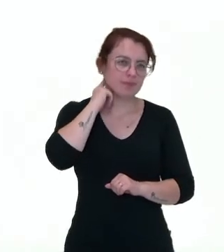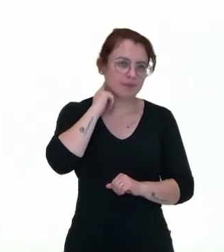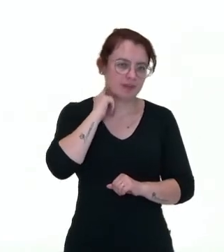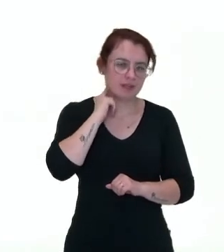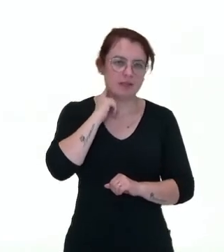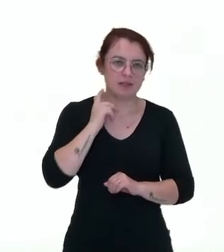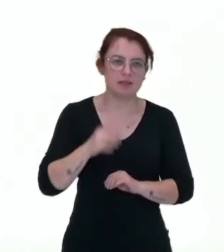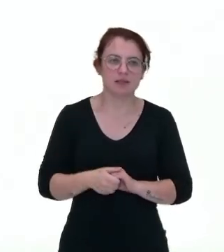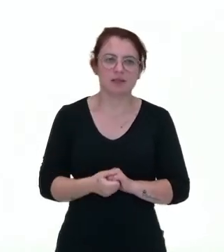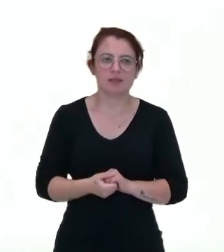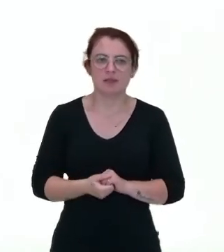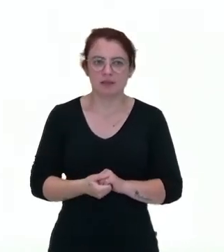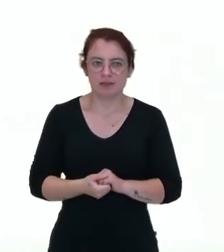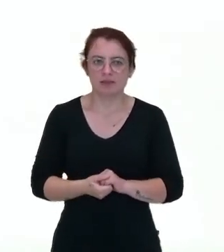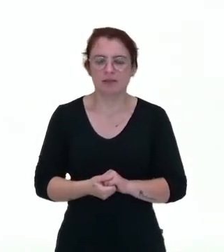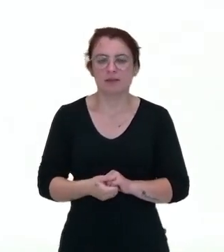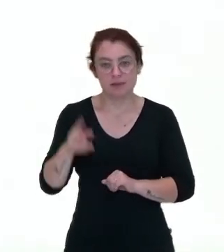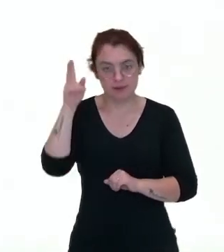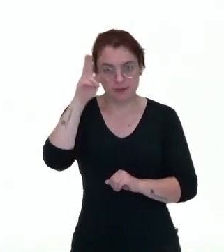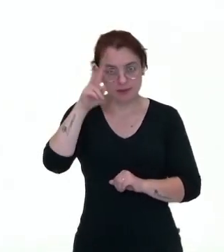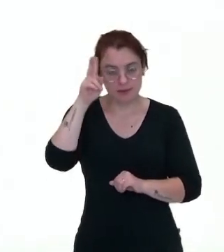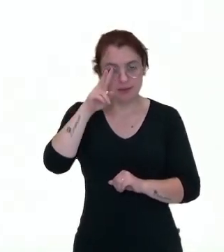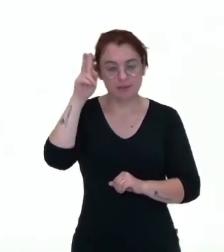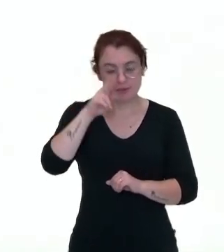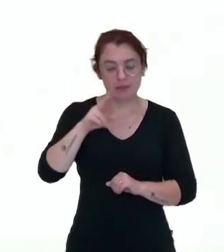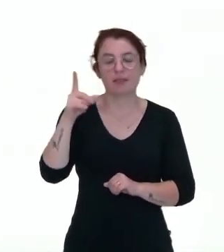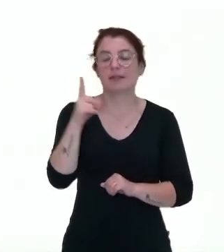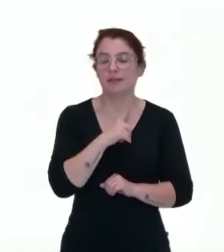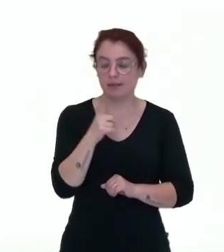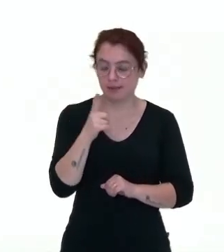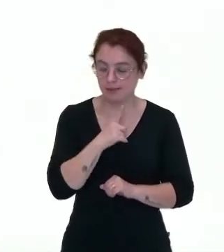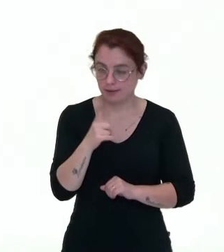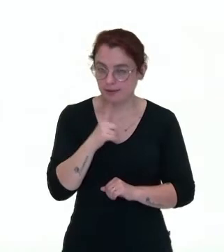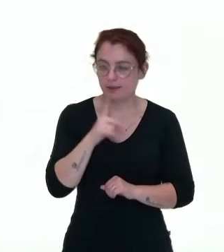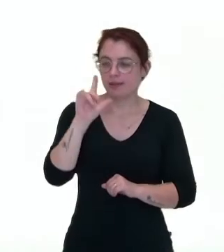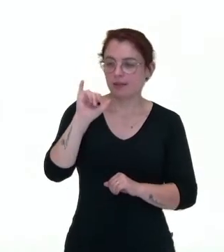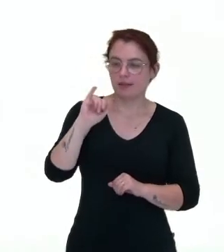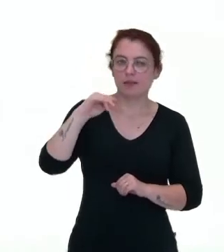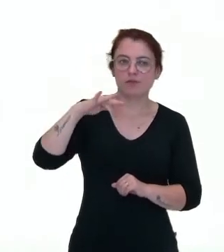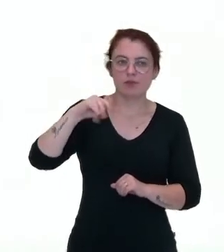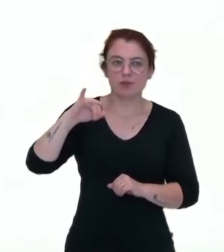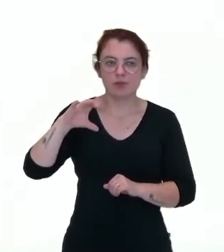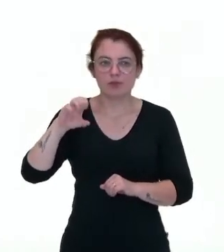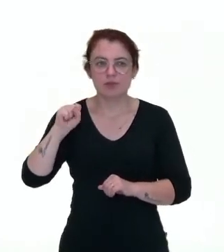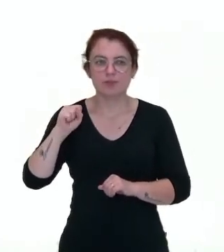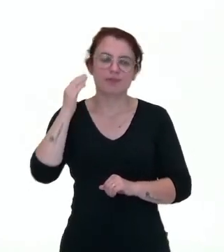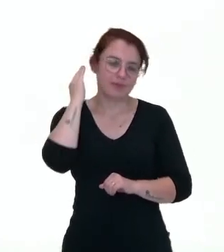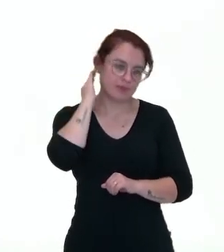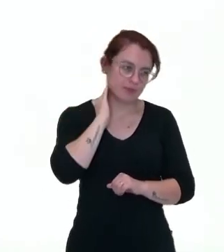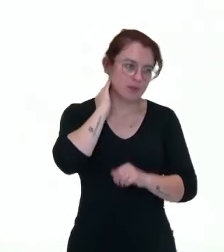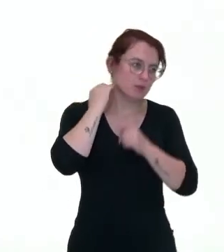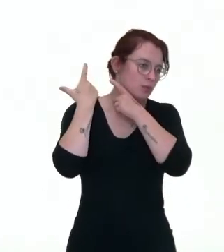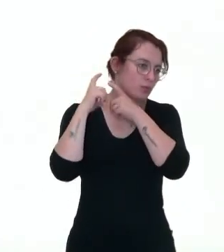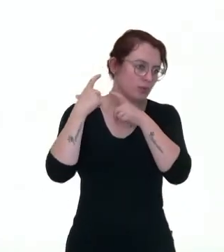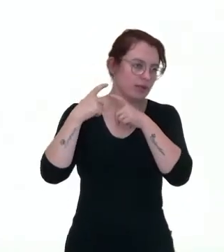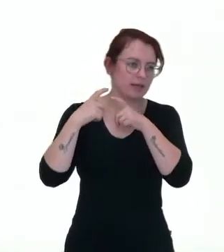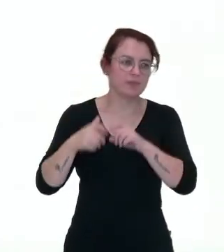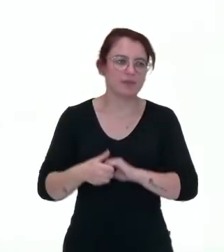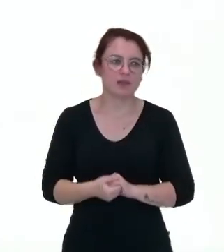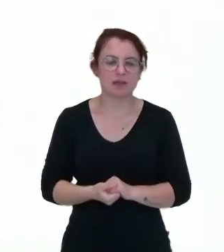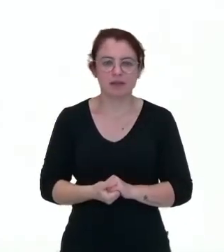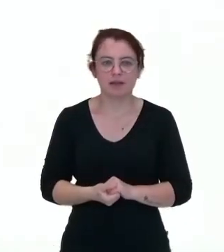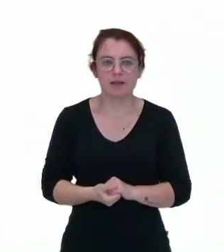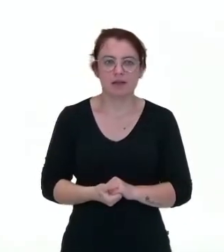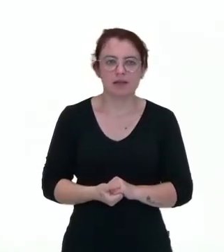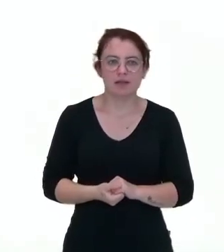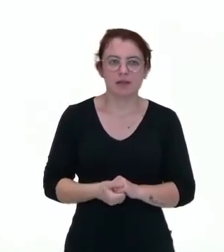a orelha de uma pessoa. Lembrem que eu tenho uma grande concentração de linfonodos nessa região.